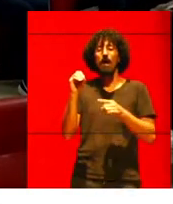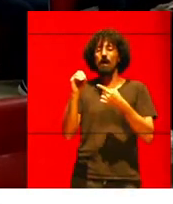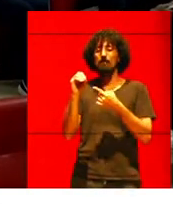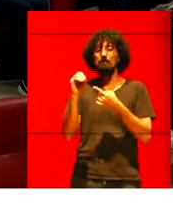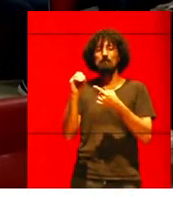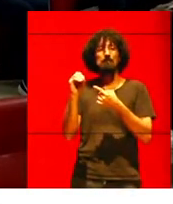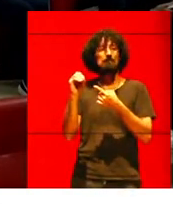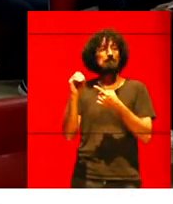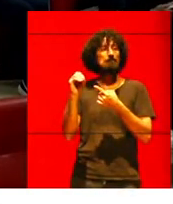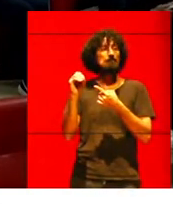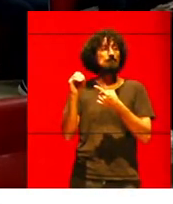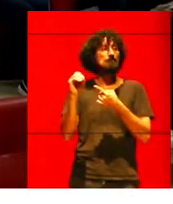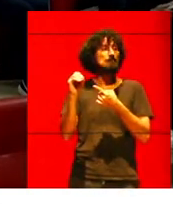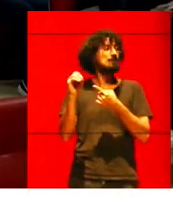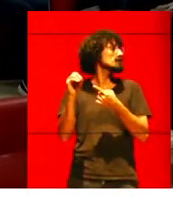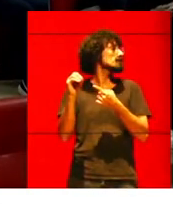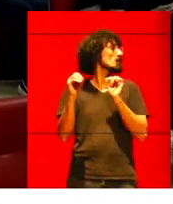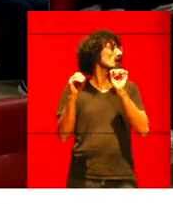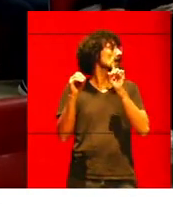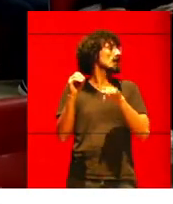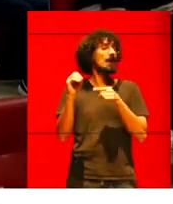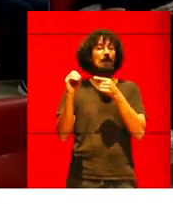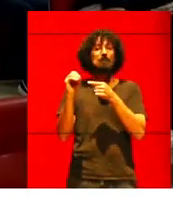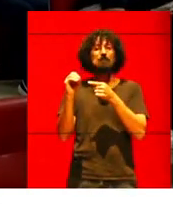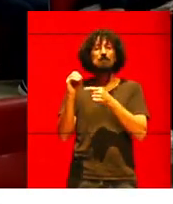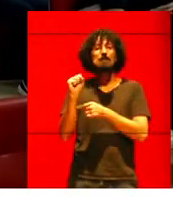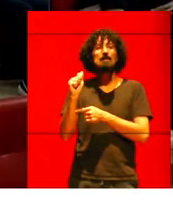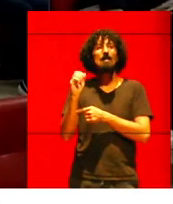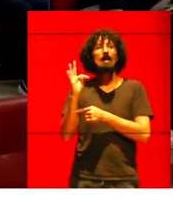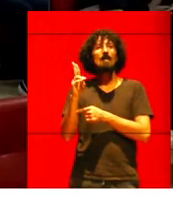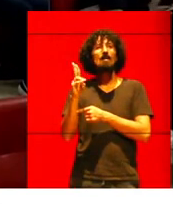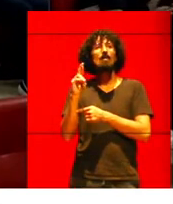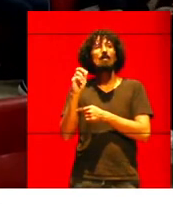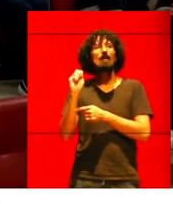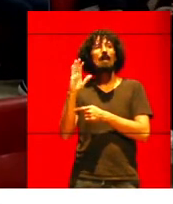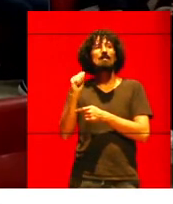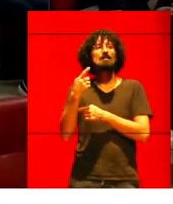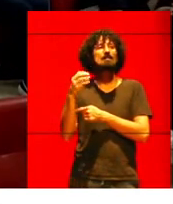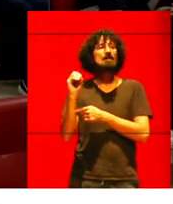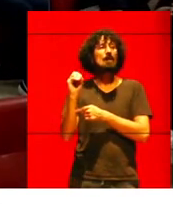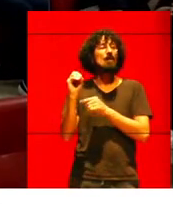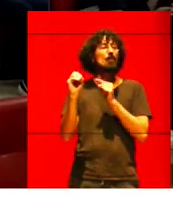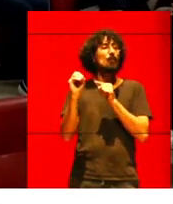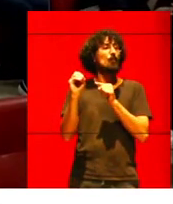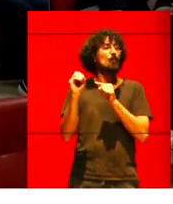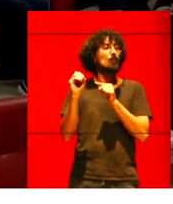Thaís? O que é saturação? O que é uma molécula saturada?